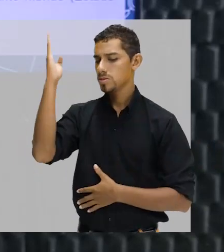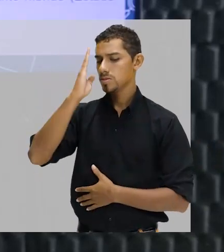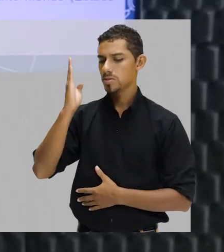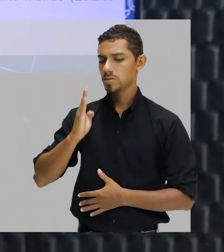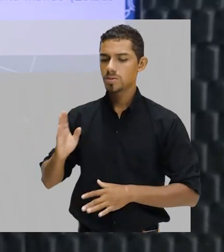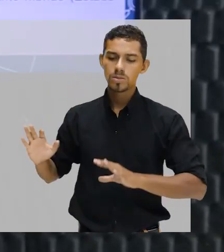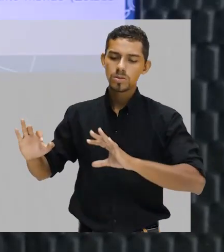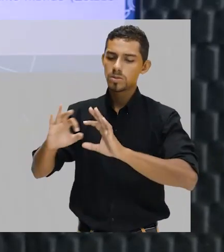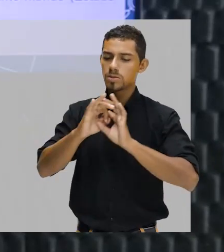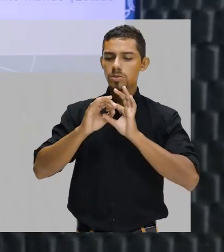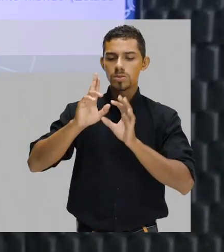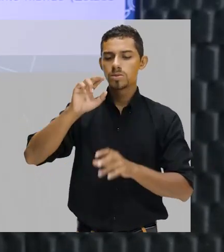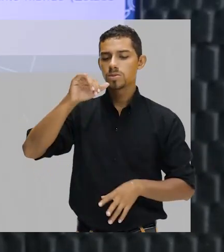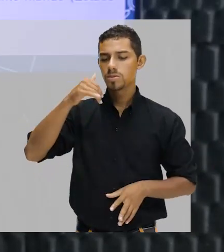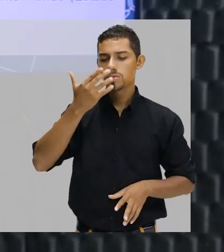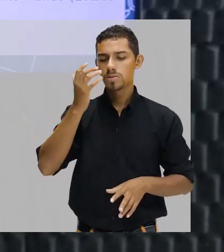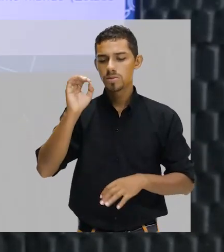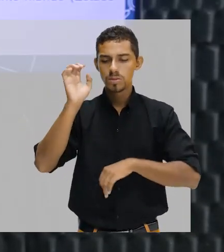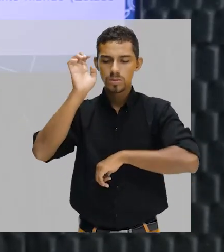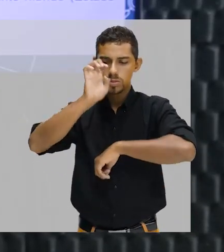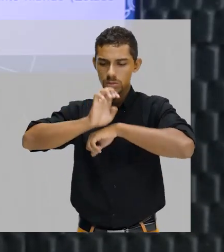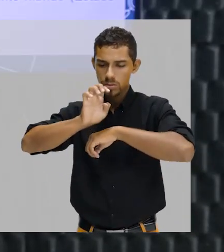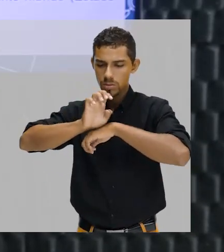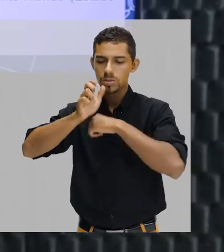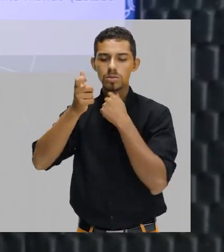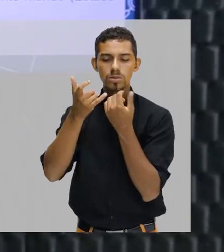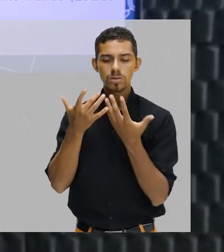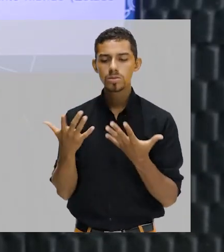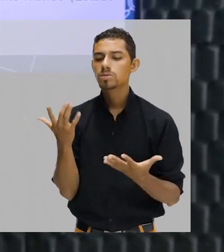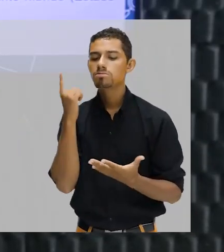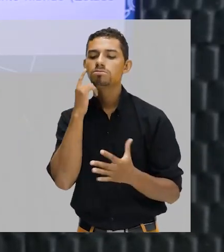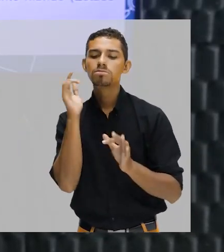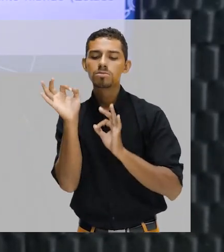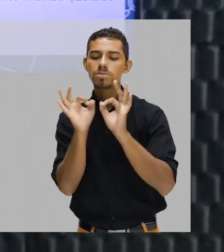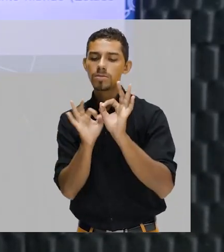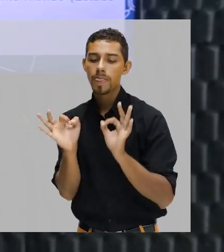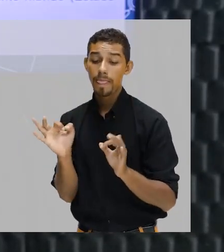união indissolúvel aí de estados, mas essa organização interna,